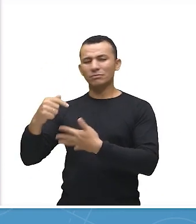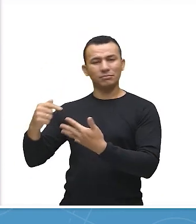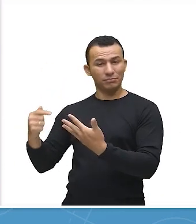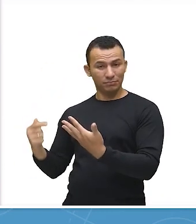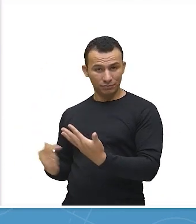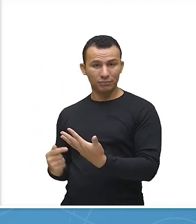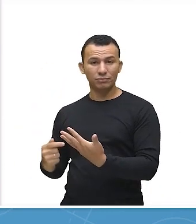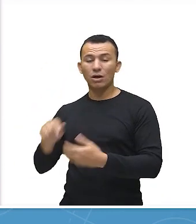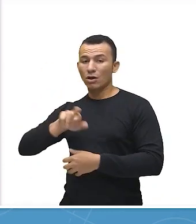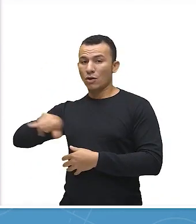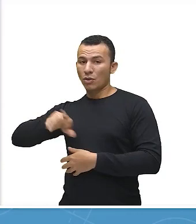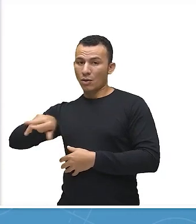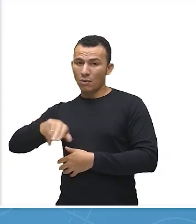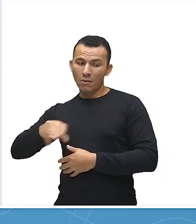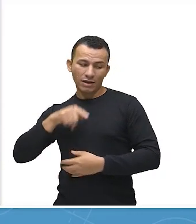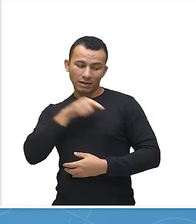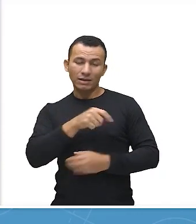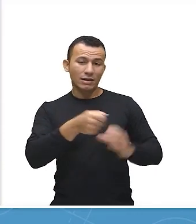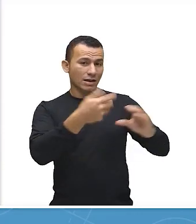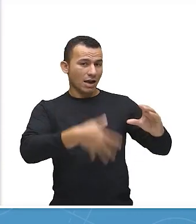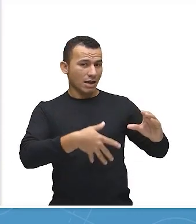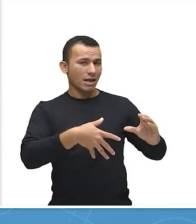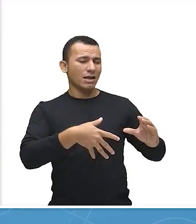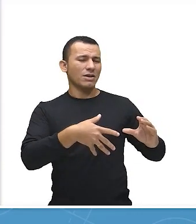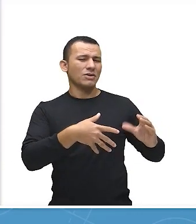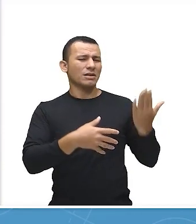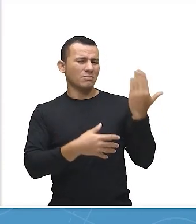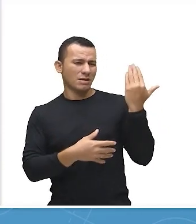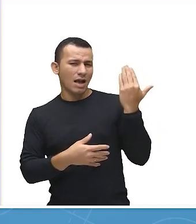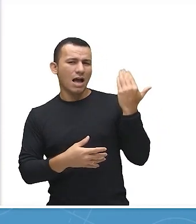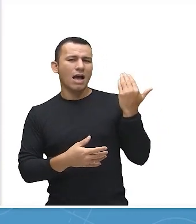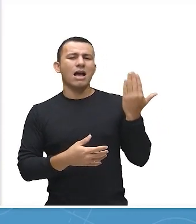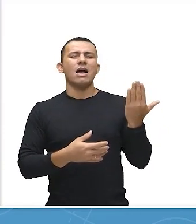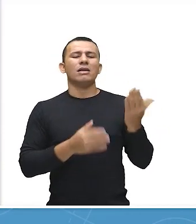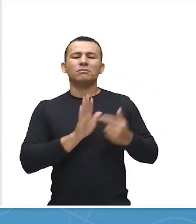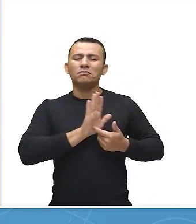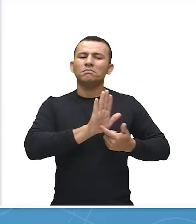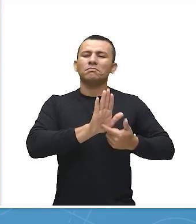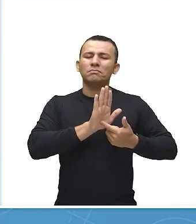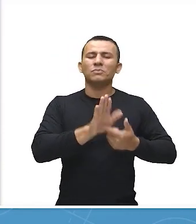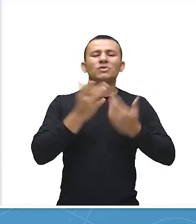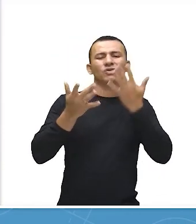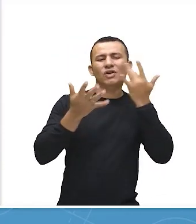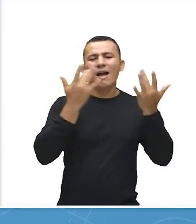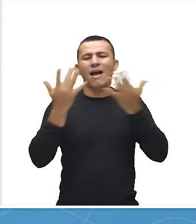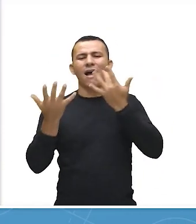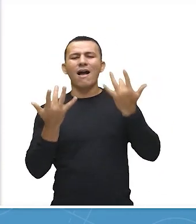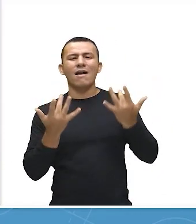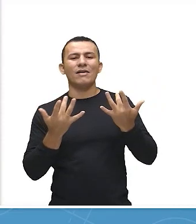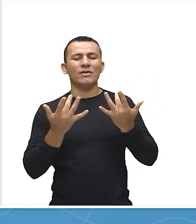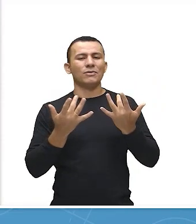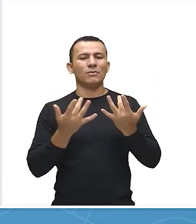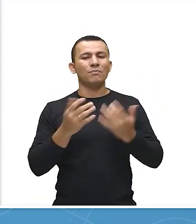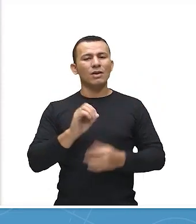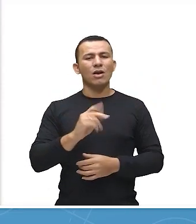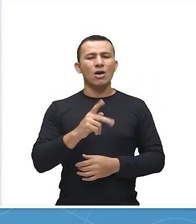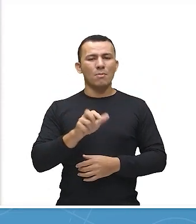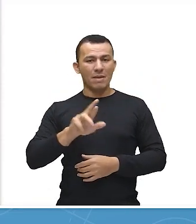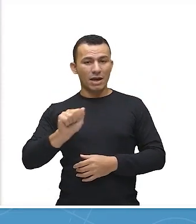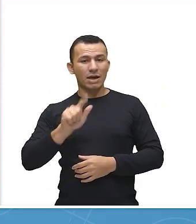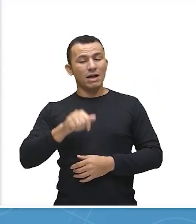Música erudita, professora, eu não lembro mais como é que é. A música erudita é aquela música clássica, normalmente aquela música